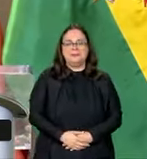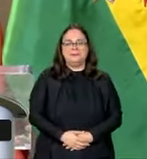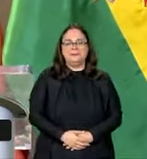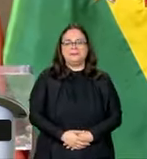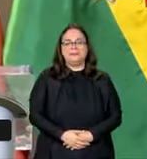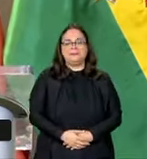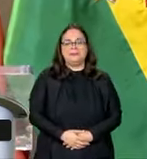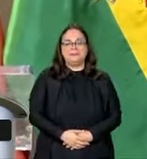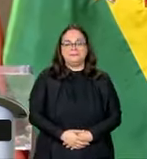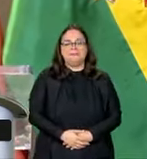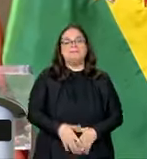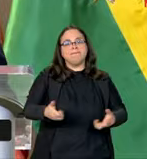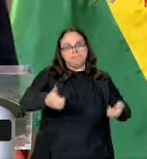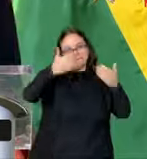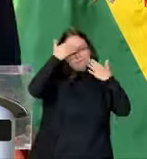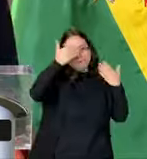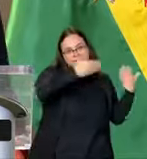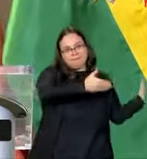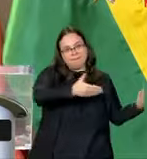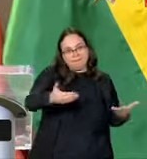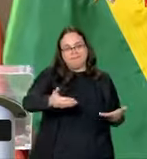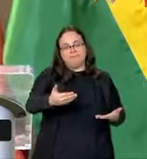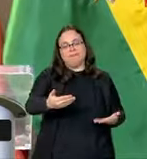Muito obrigado senhor